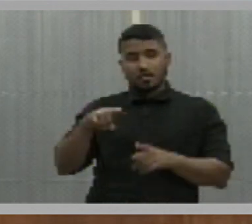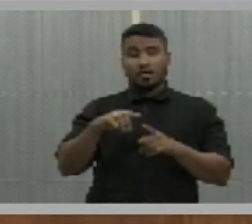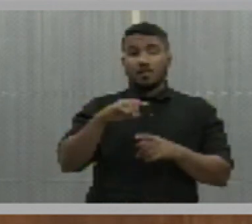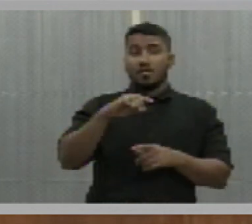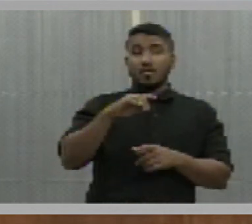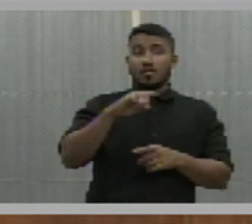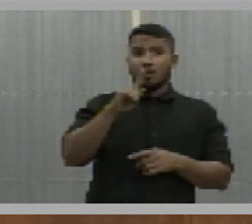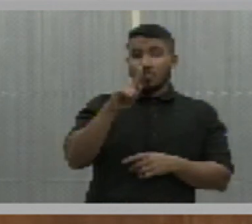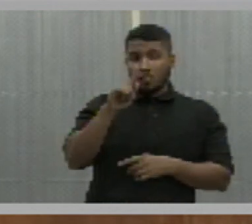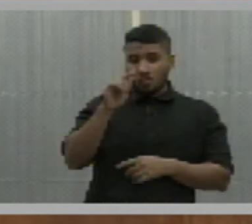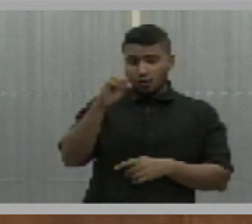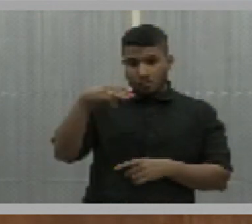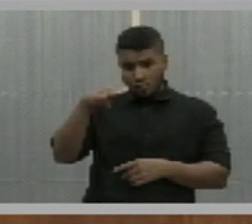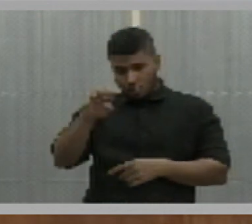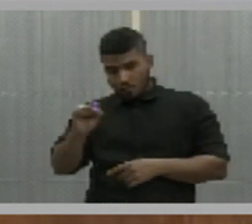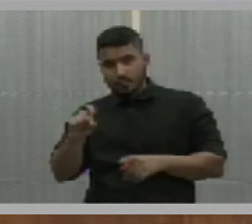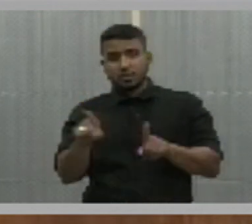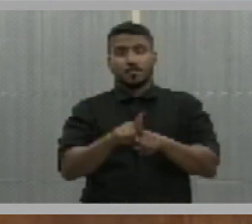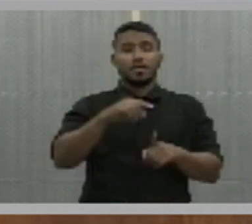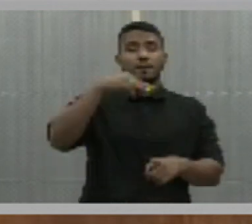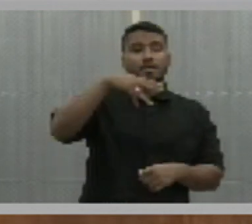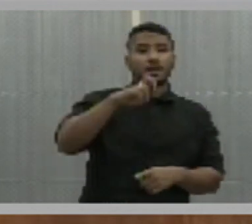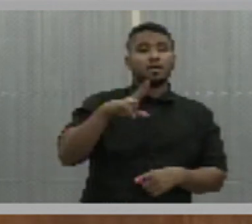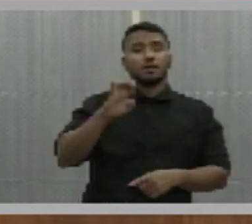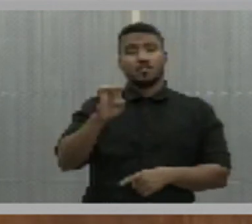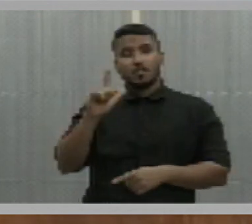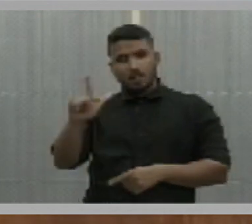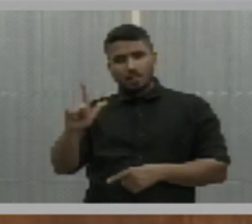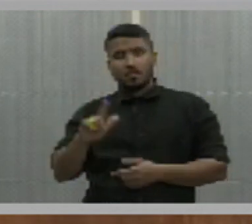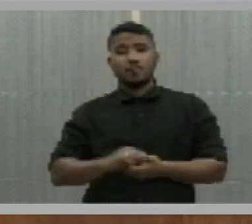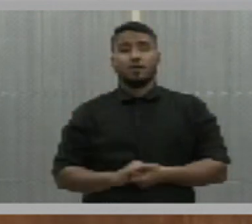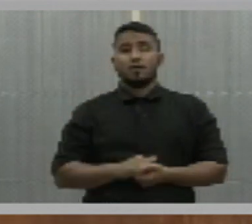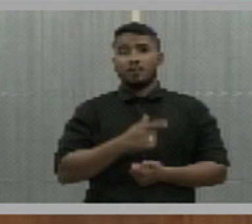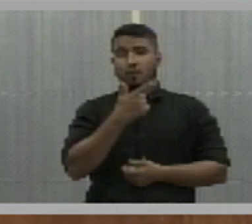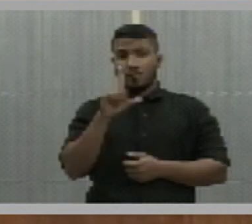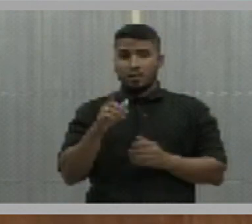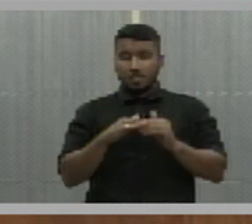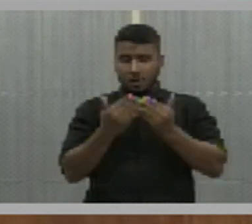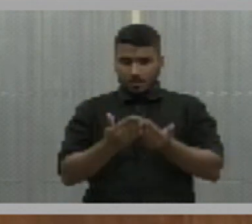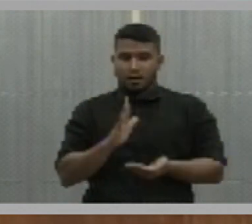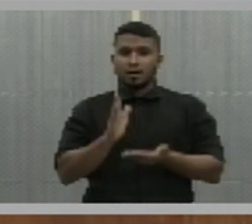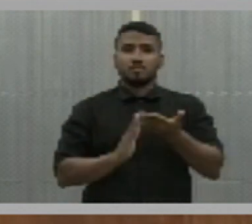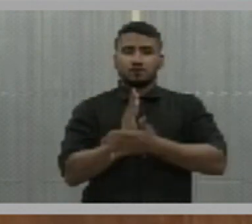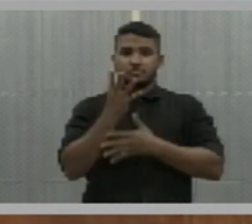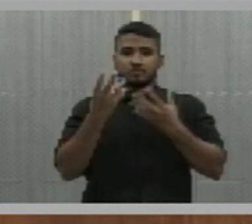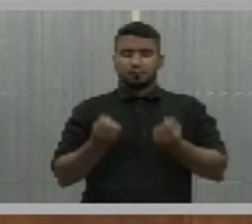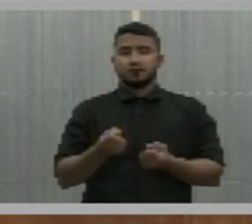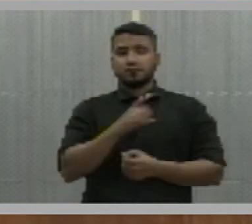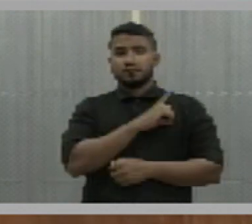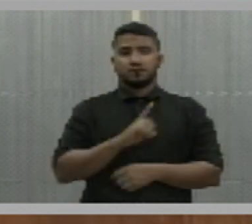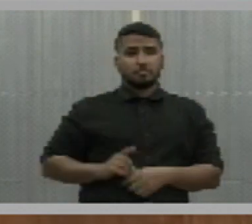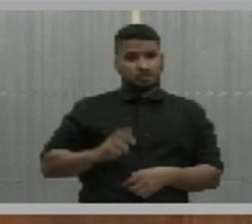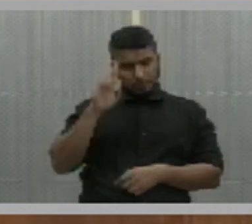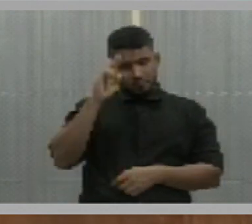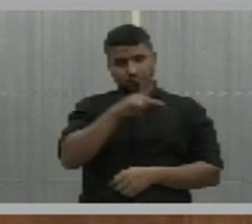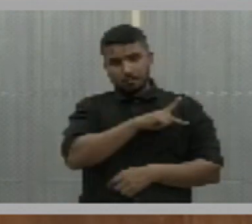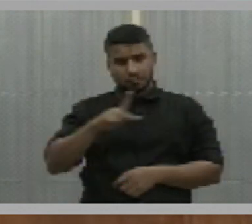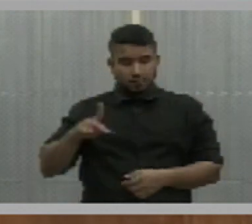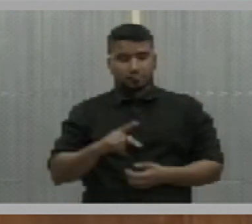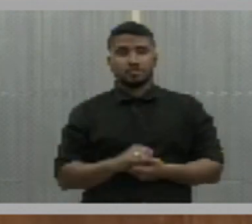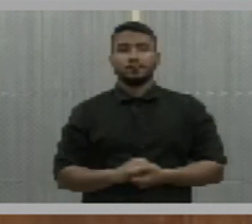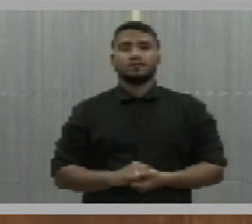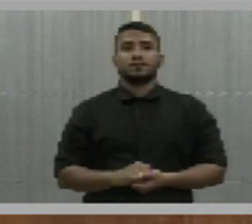Aldebaron Gomes de da Silva e Manuel Joaquim de Moura. Os requerimentos tiveram as providências autorizadas pelo senhor presidente, de acordo com o artigo